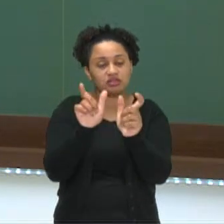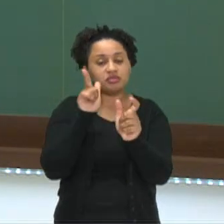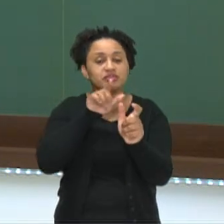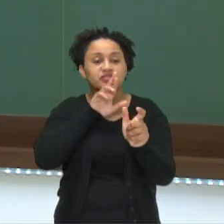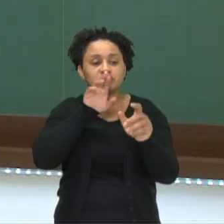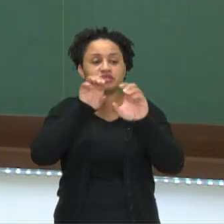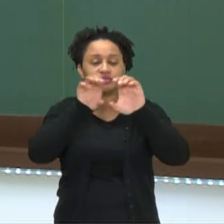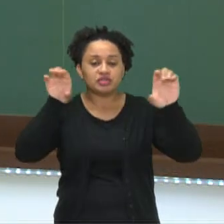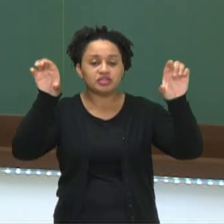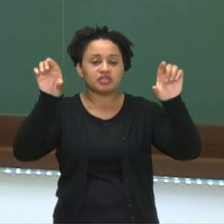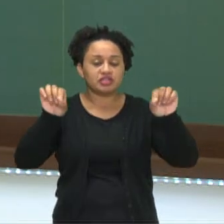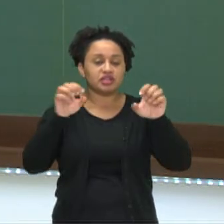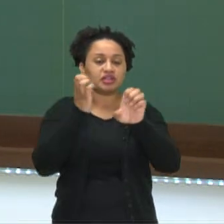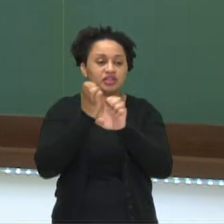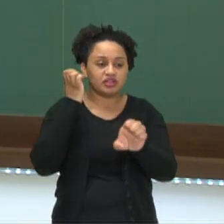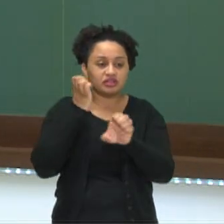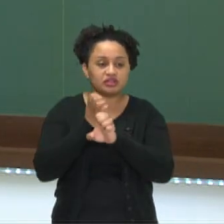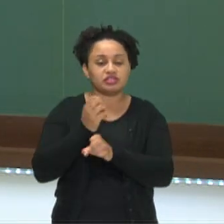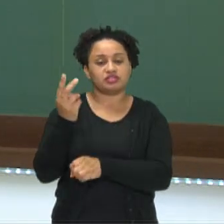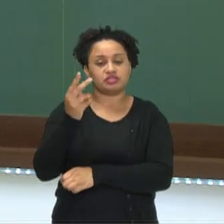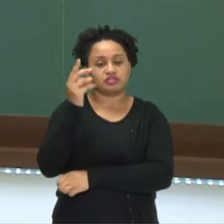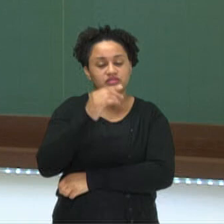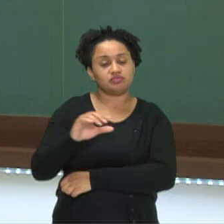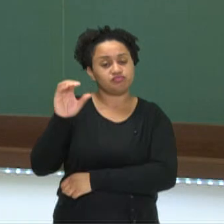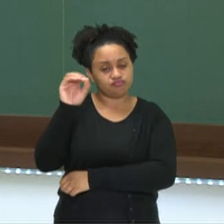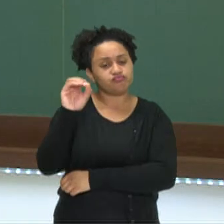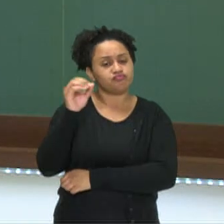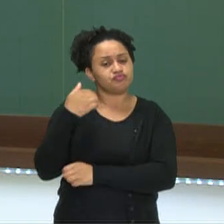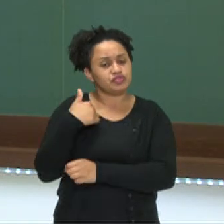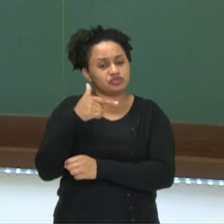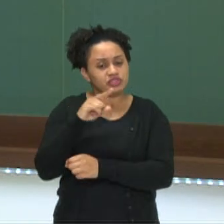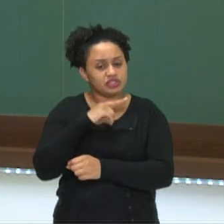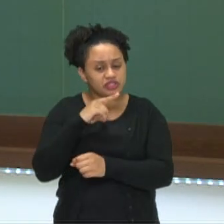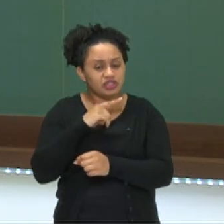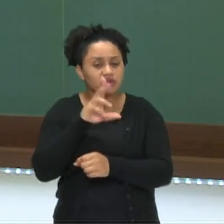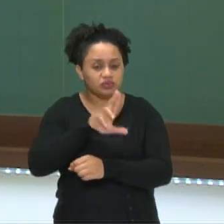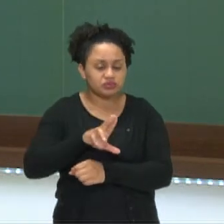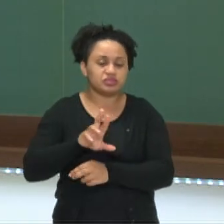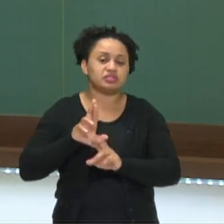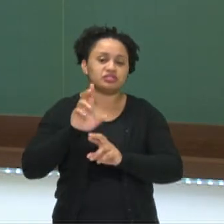né? Você tem uma equação, usa a fatoração para encontrar a solução.